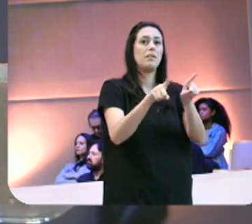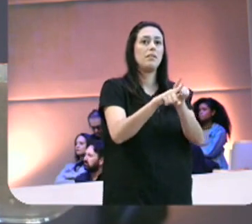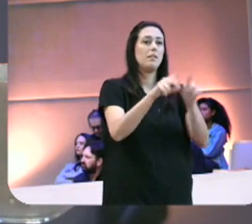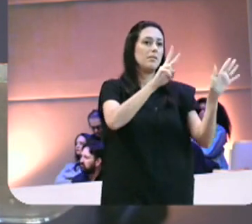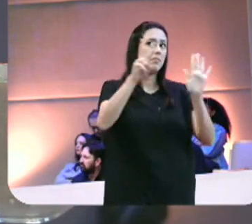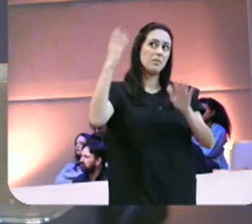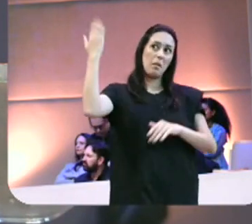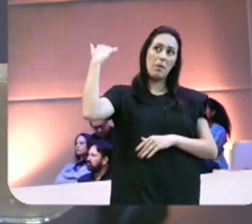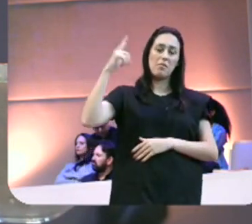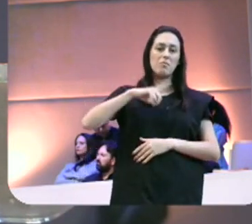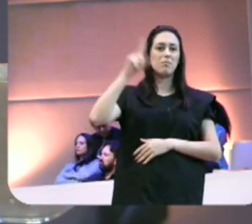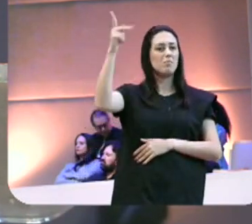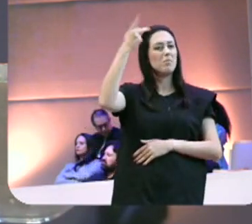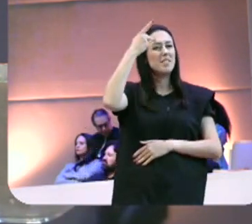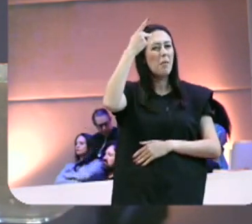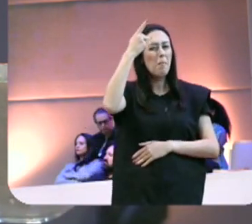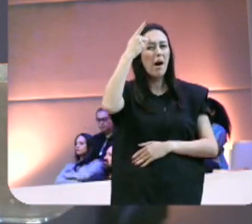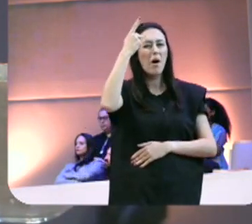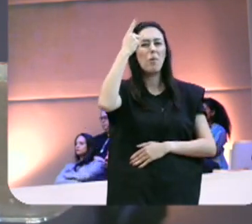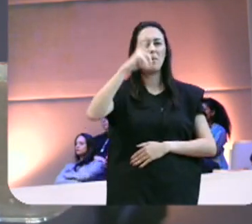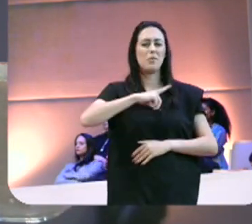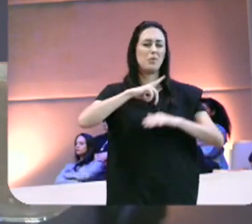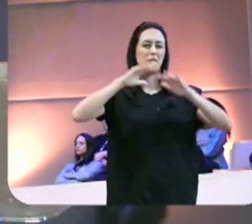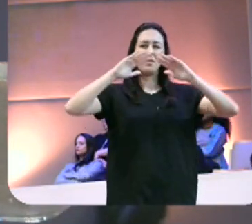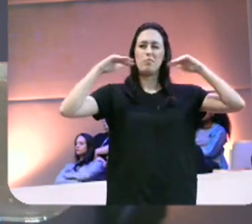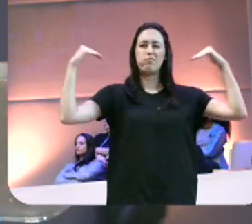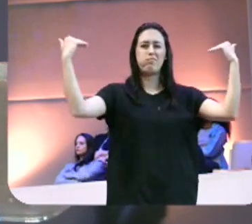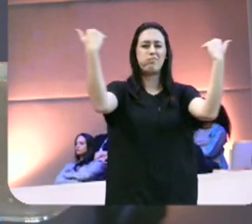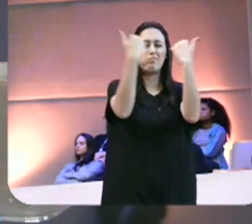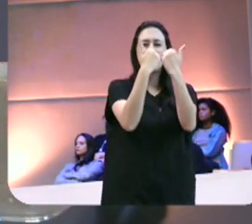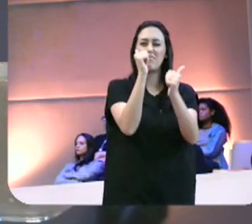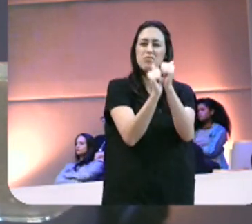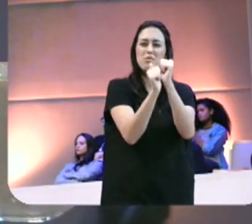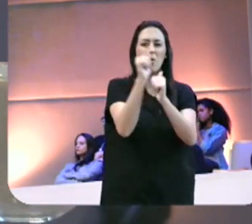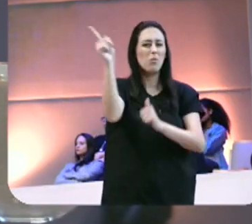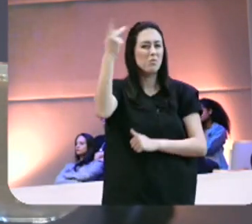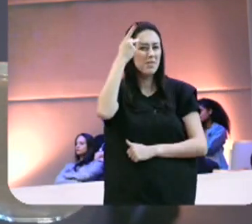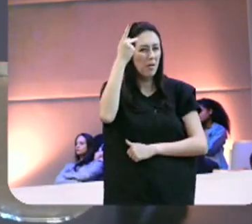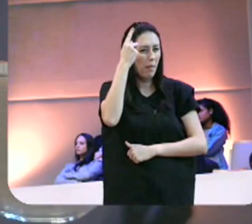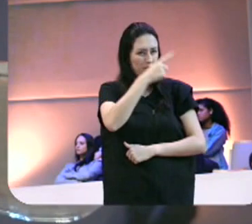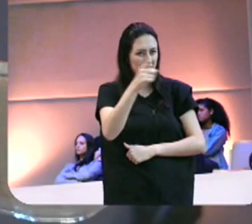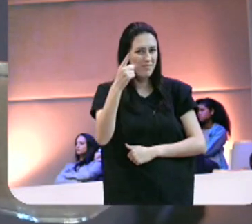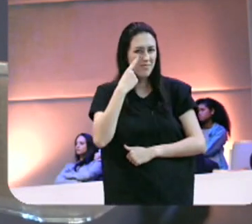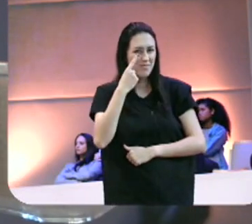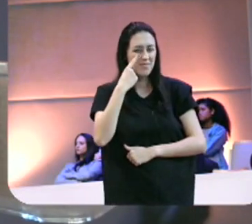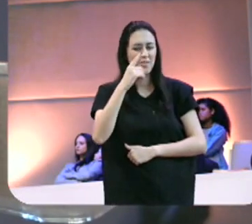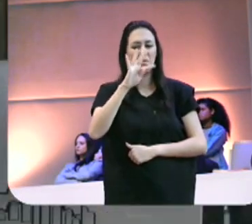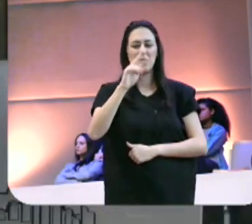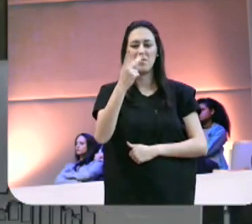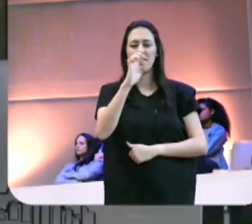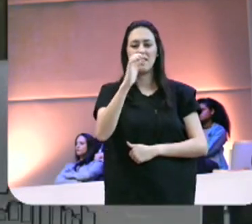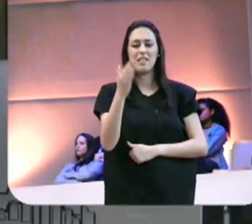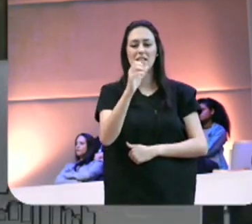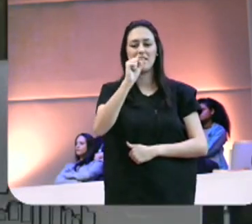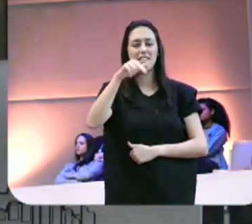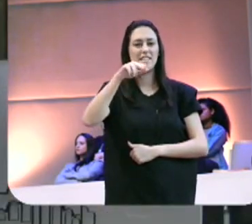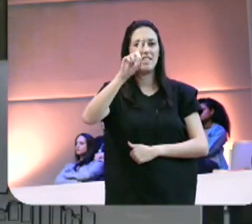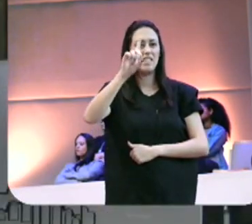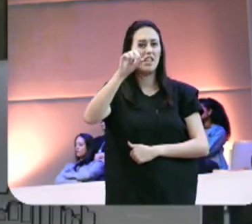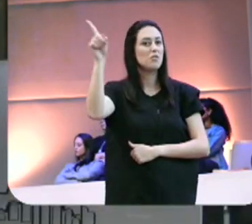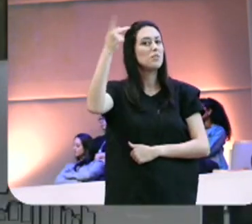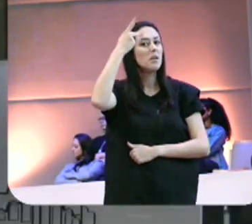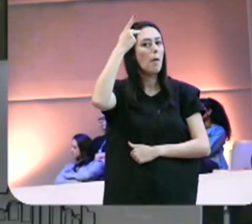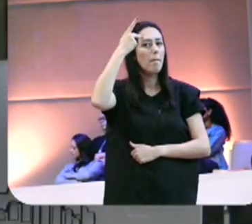mobilização do Descende, nós tivemos 160 mil pessoas em estádios de futebol da nossa cidade, buscando ao Senhor. Algo especial está acontecendo no